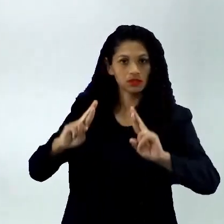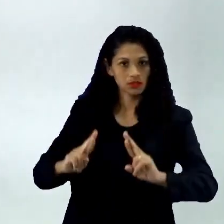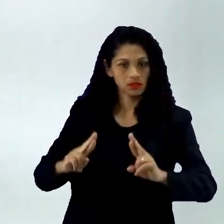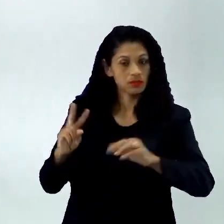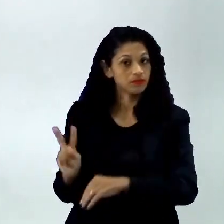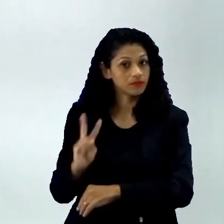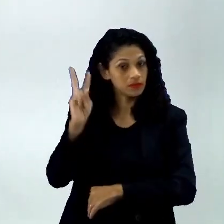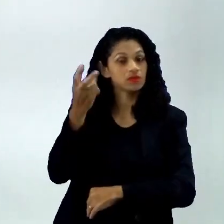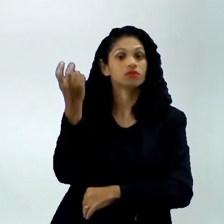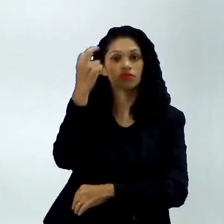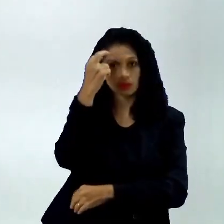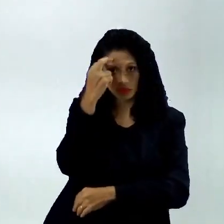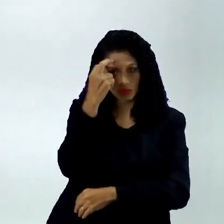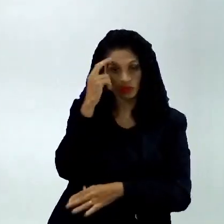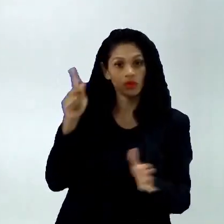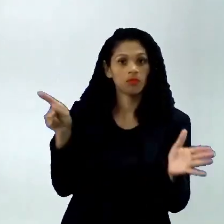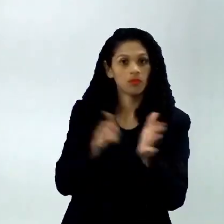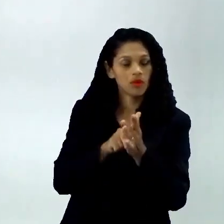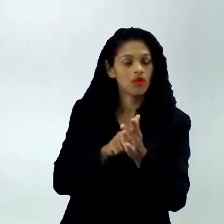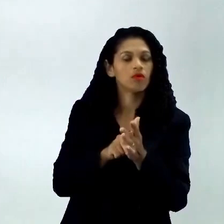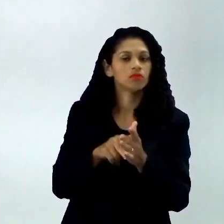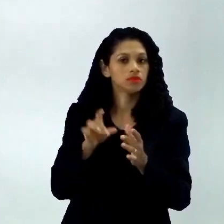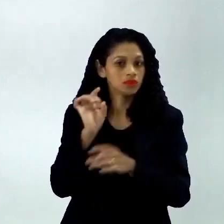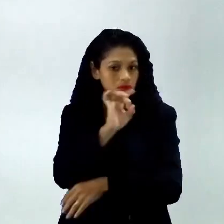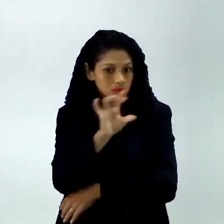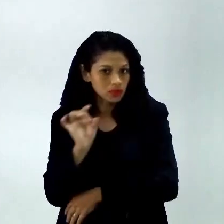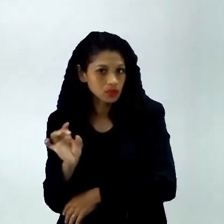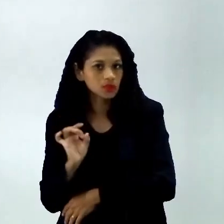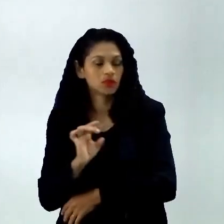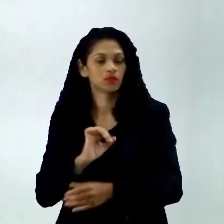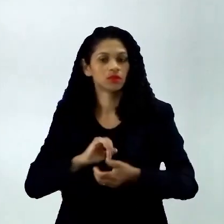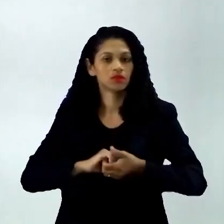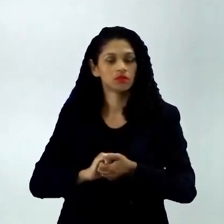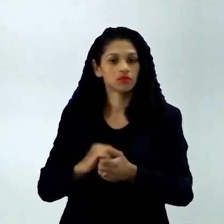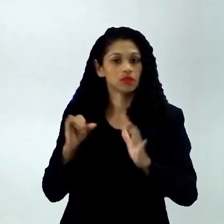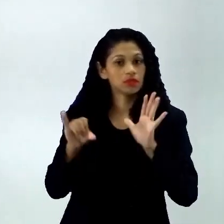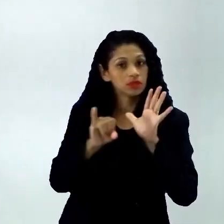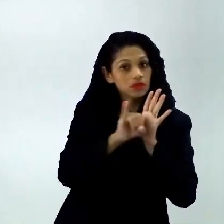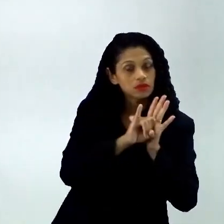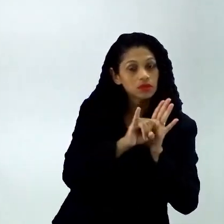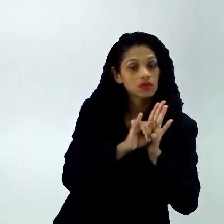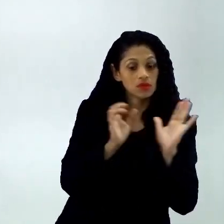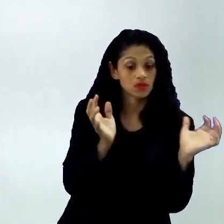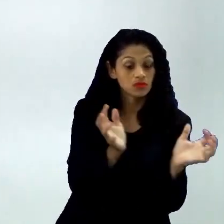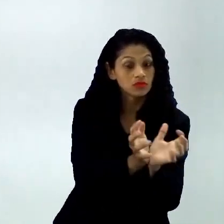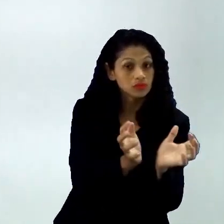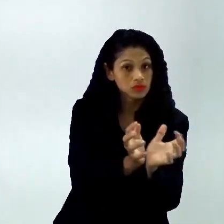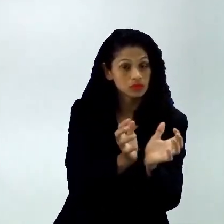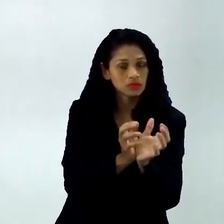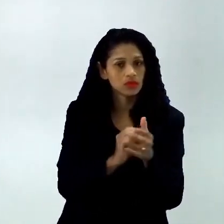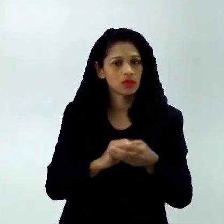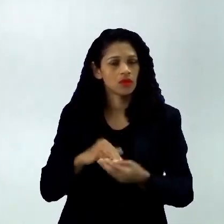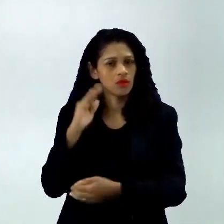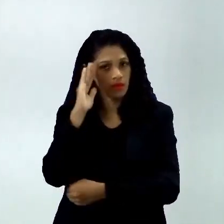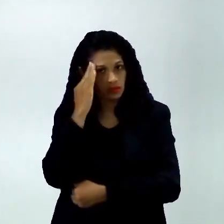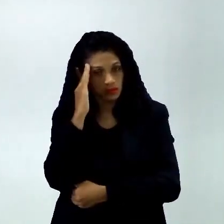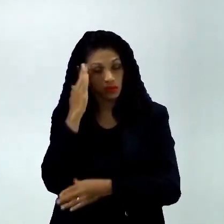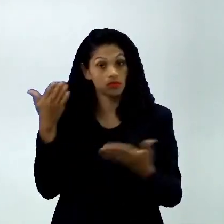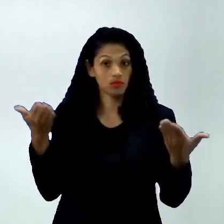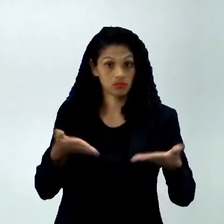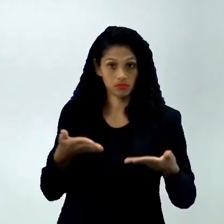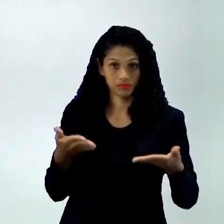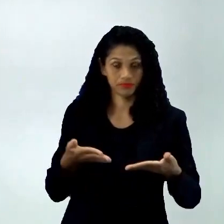a cultura da dança, ela vai direcionar a identidade daquele grupo. Então, por exemplo, sabendo que